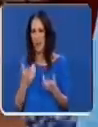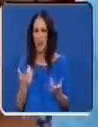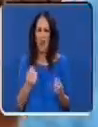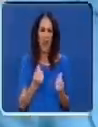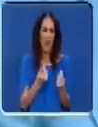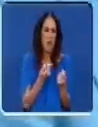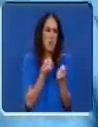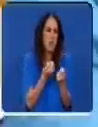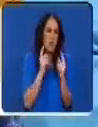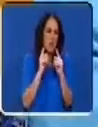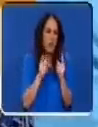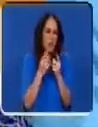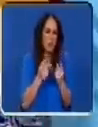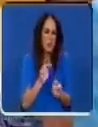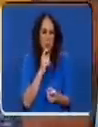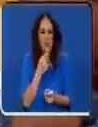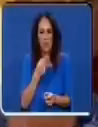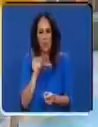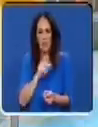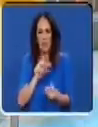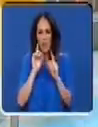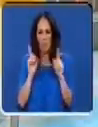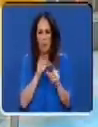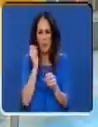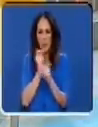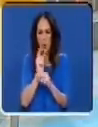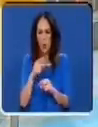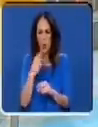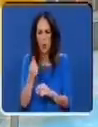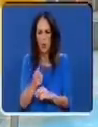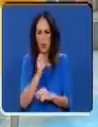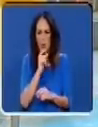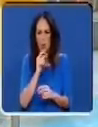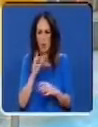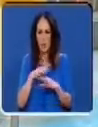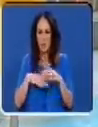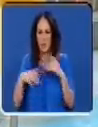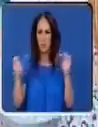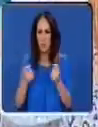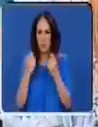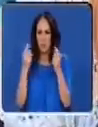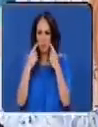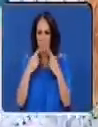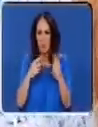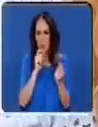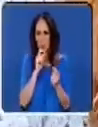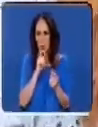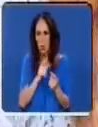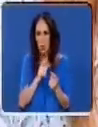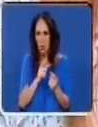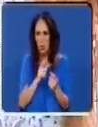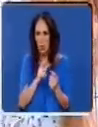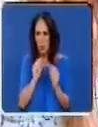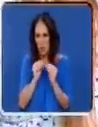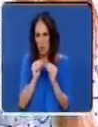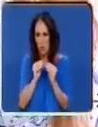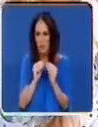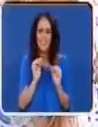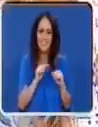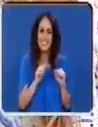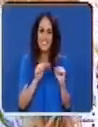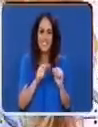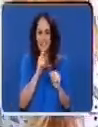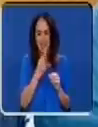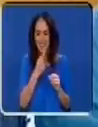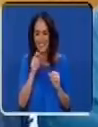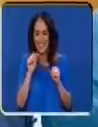E com esta matou-me. Podiam cá voltar com outras canções. Quando quiseres. E voltamos quiseres a fazer publicidade ao espetáculo, quando não quiseres, é? Quando quiseres. Fica combinado? Tenhamos. Fica combinado.